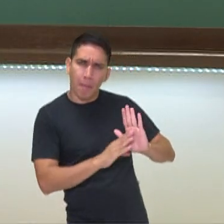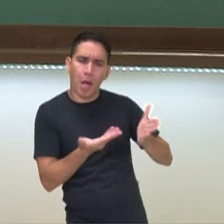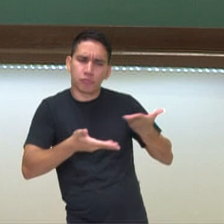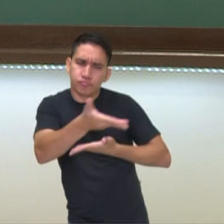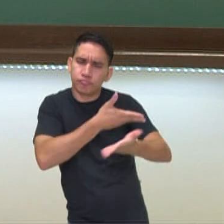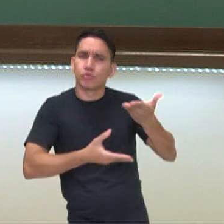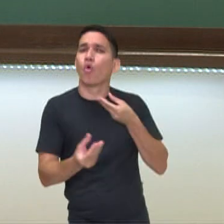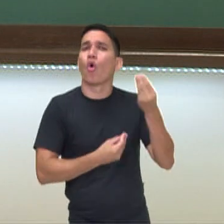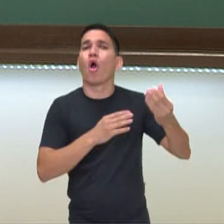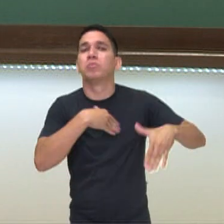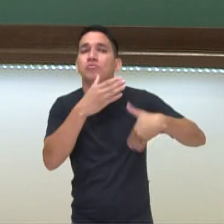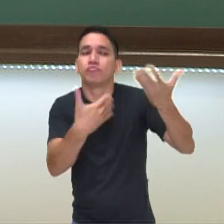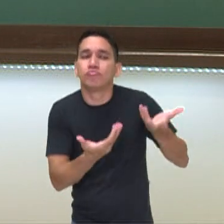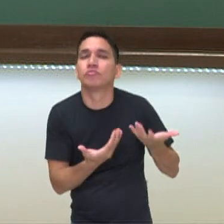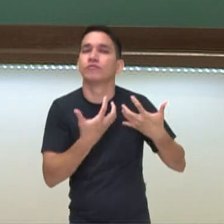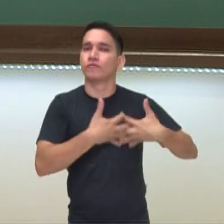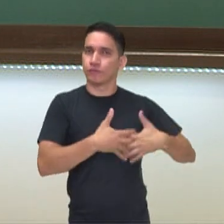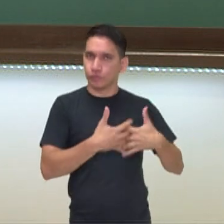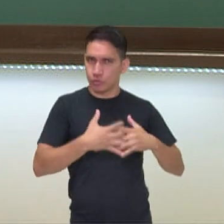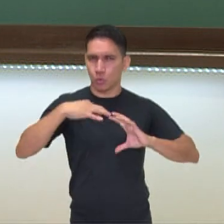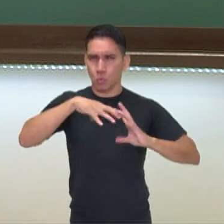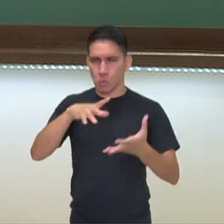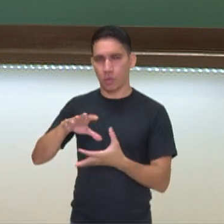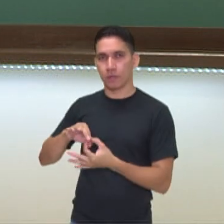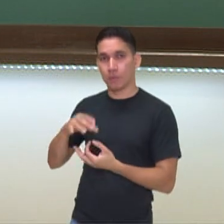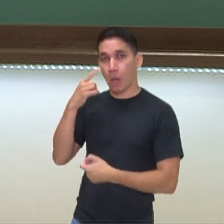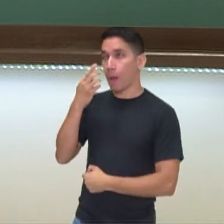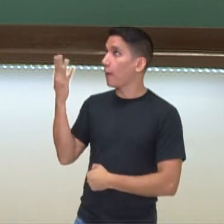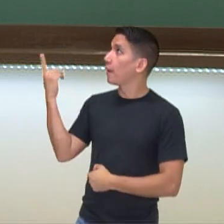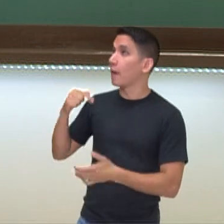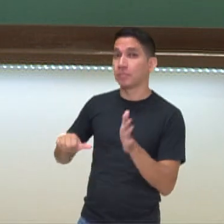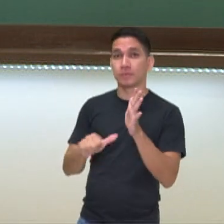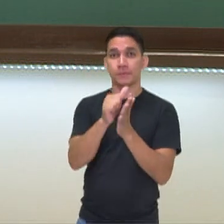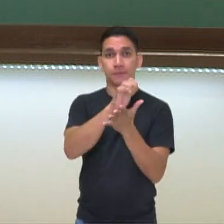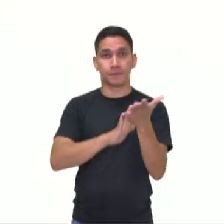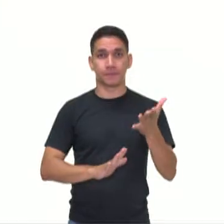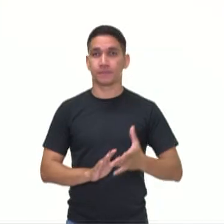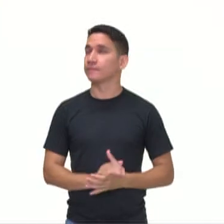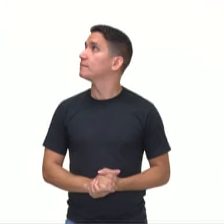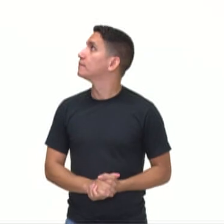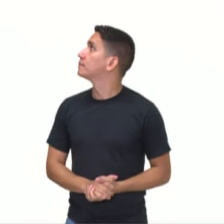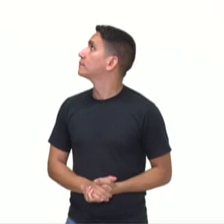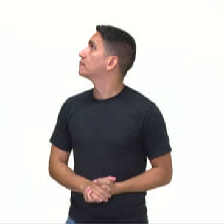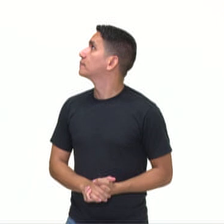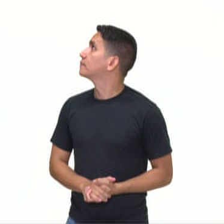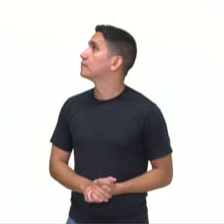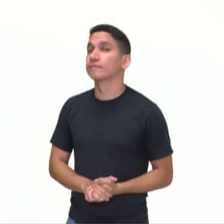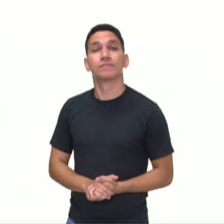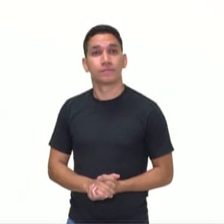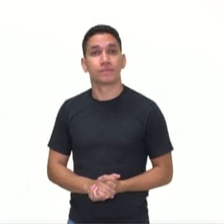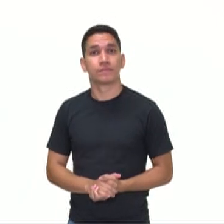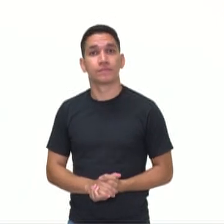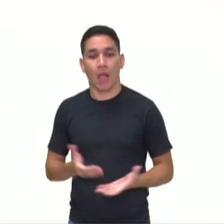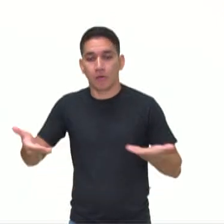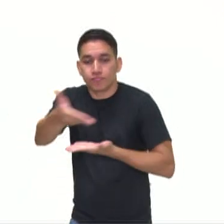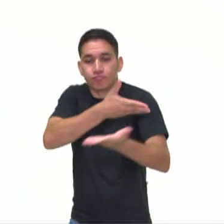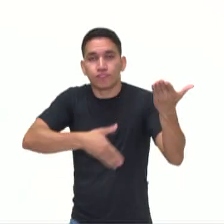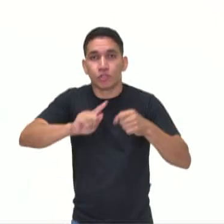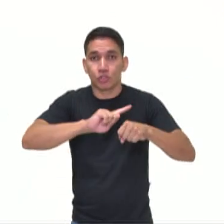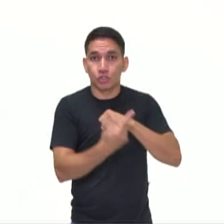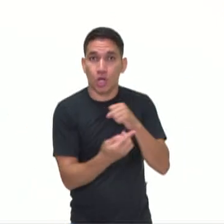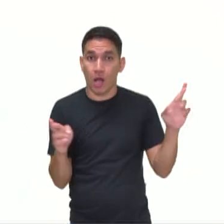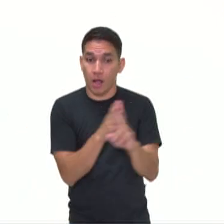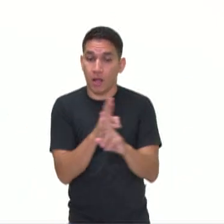os fluxos ocorrem no mundo globalizado, confere na tela a nossa primeira atividade. Fluxo na geografia está